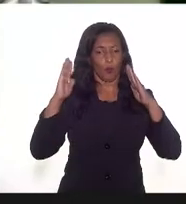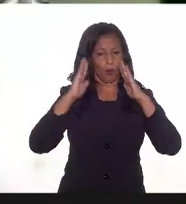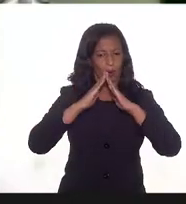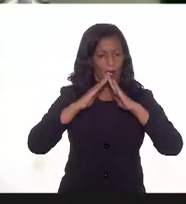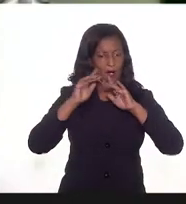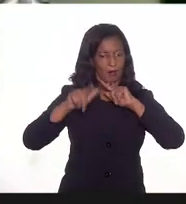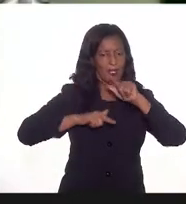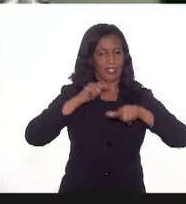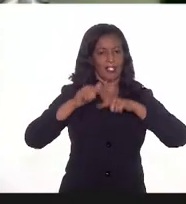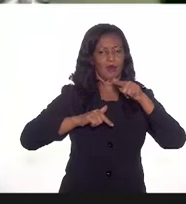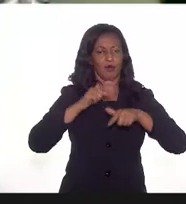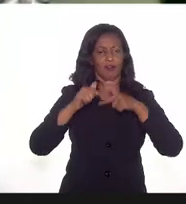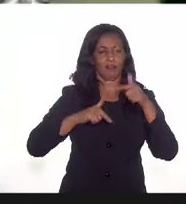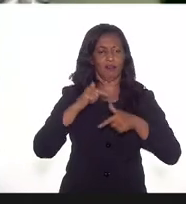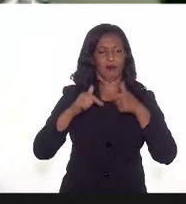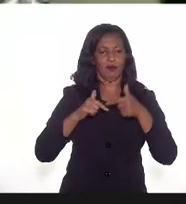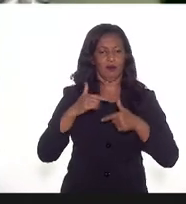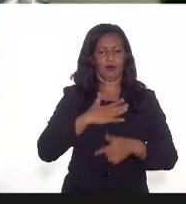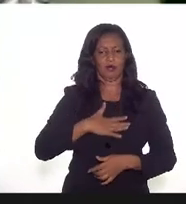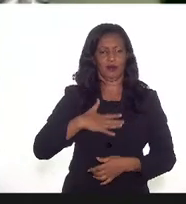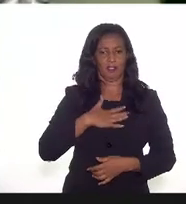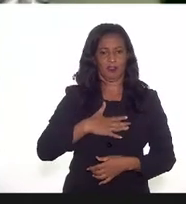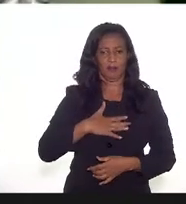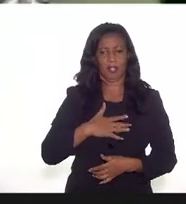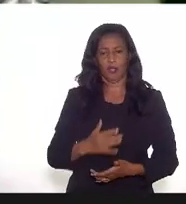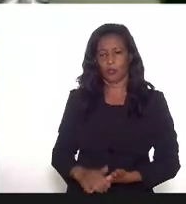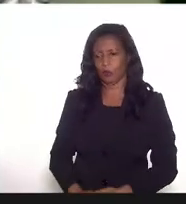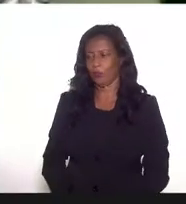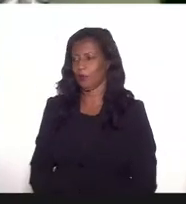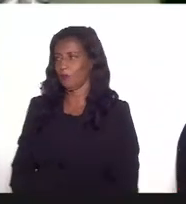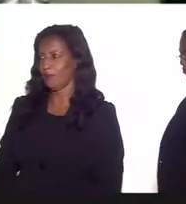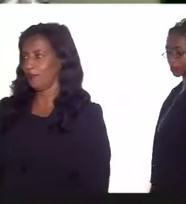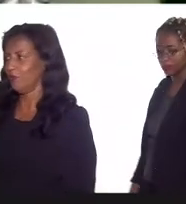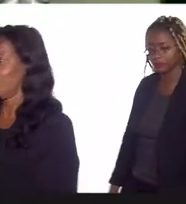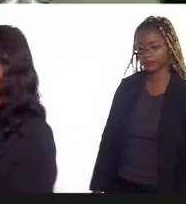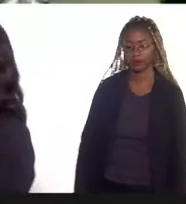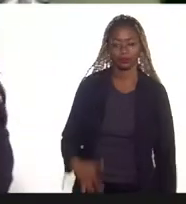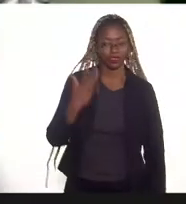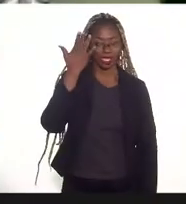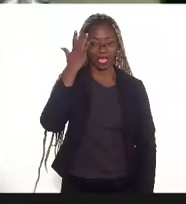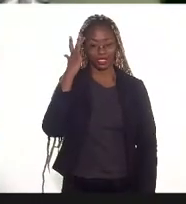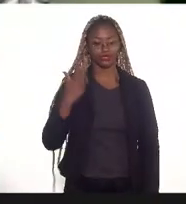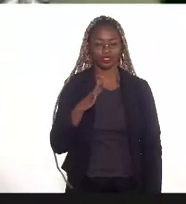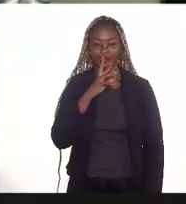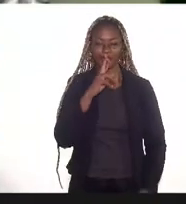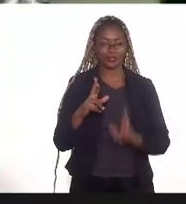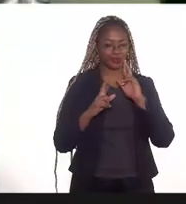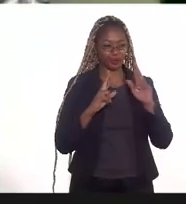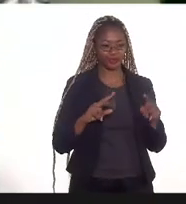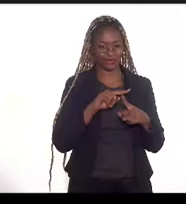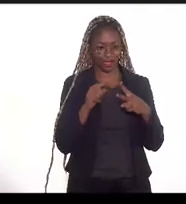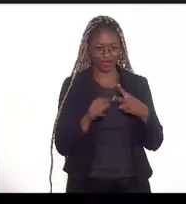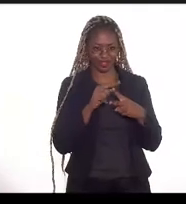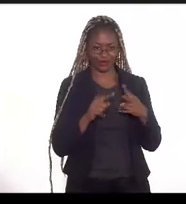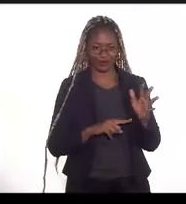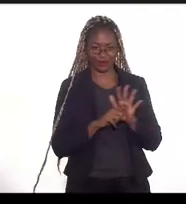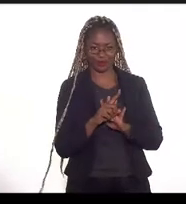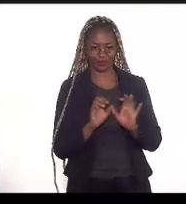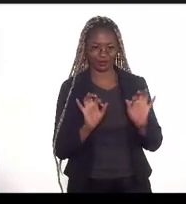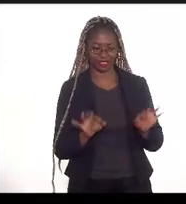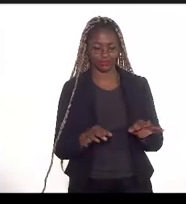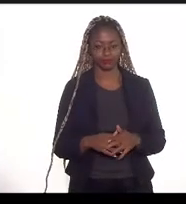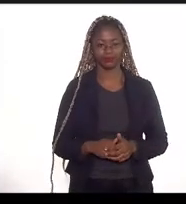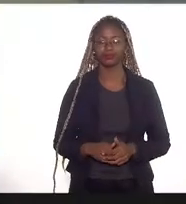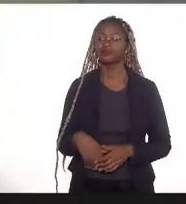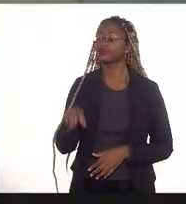e compartilharei com a comissão com o maior prazer possível. Espero ter respondido aos dois pontos. Sim, mas,